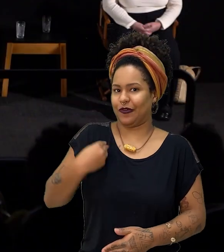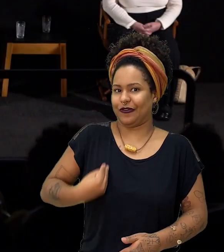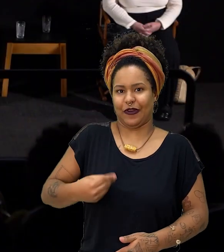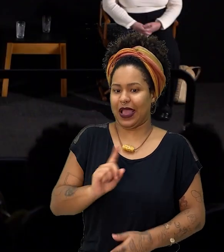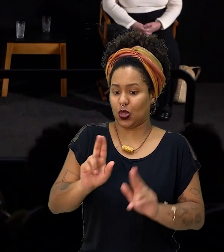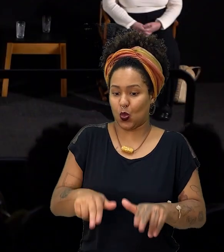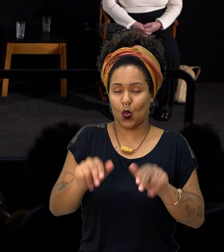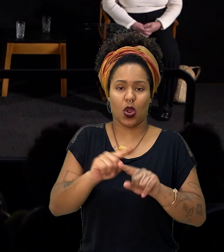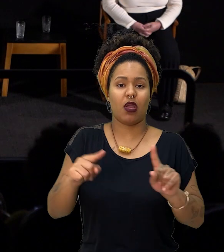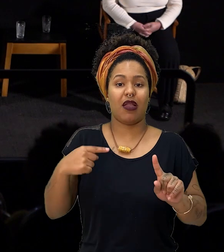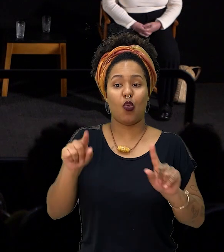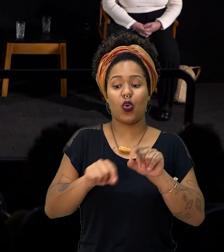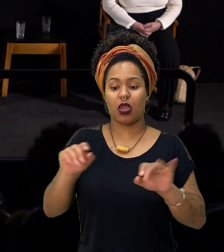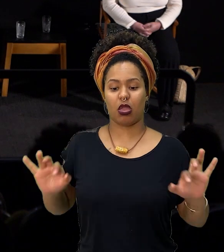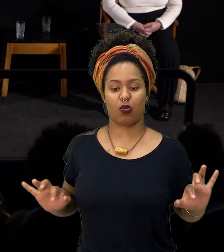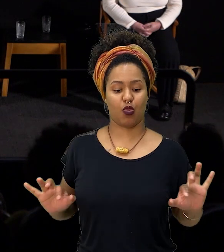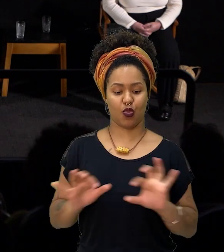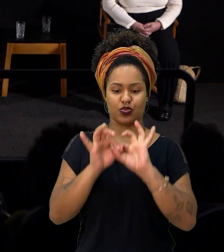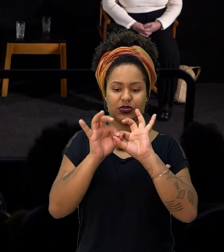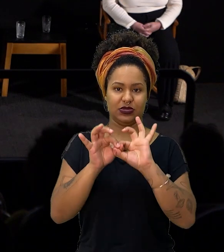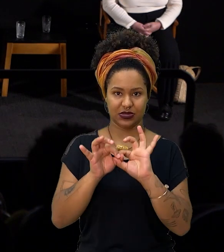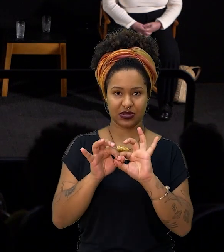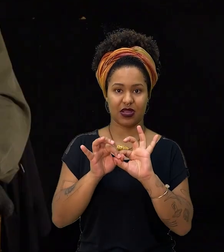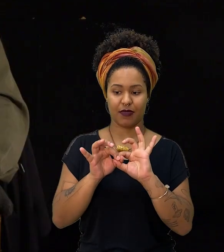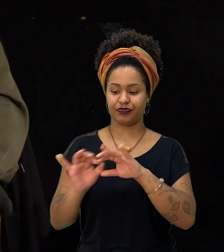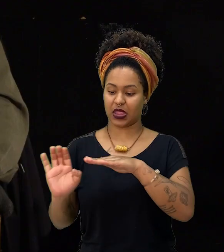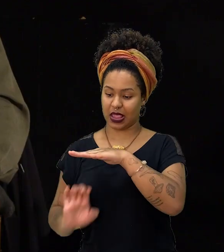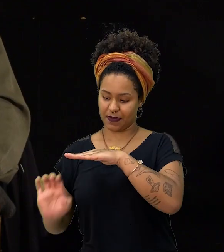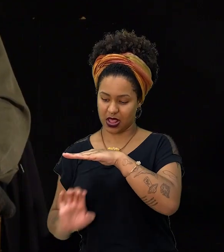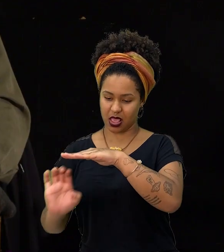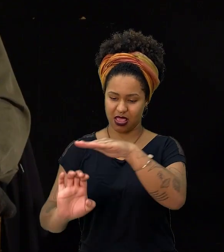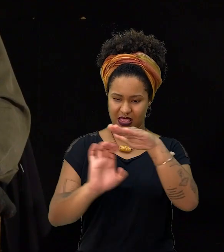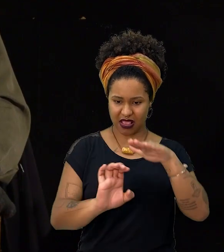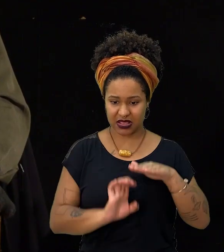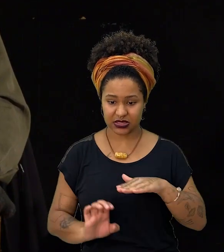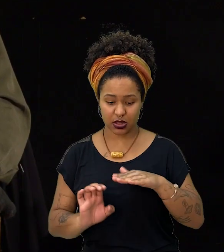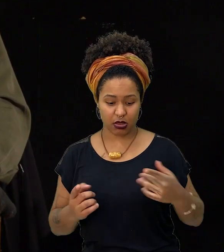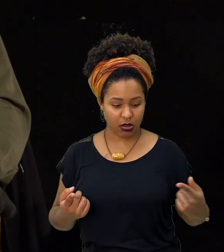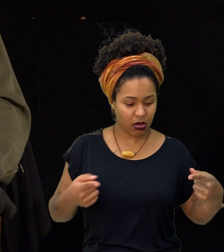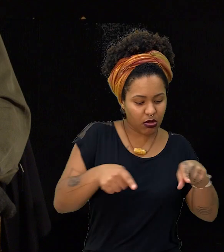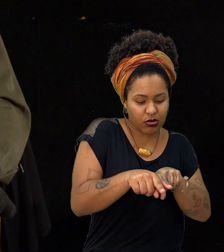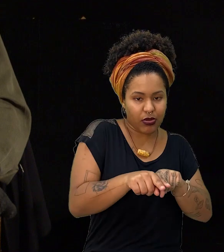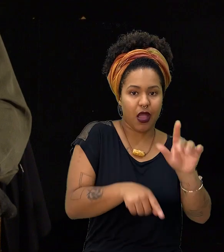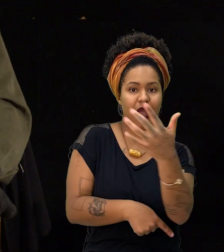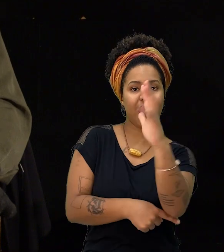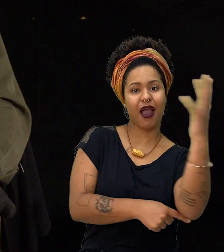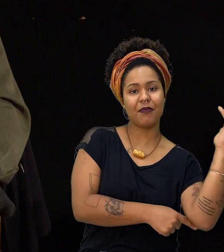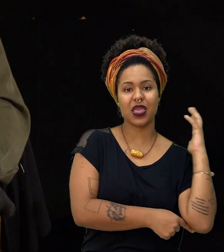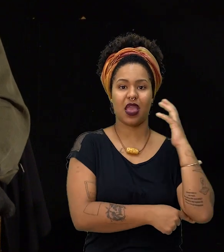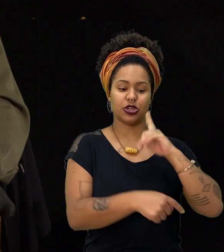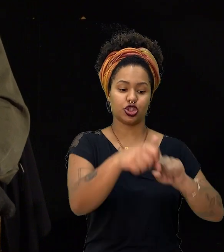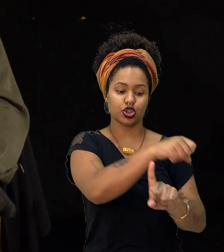é conciliar, né, empreendimentos com ambiente e